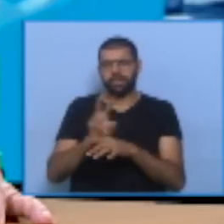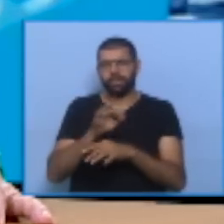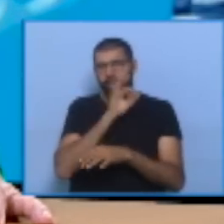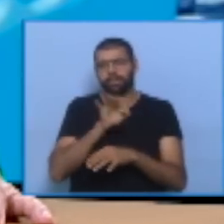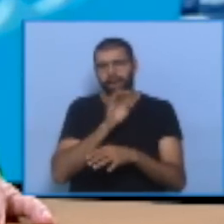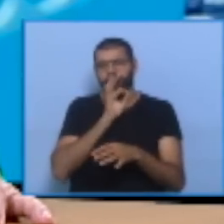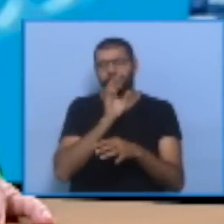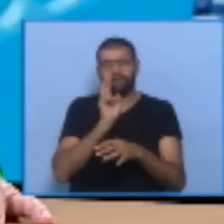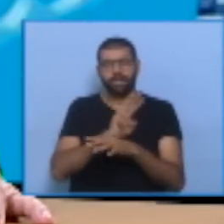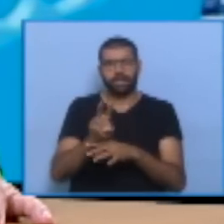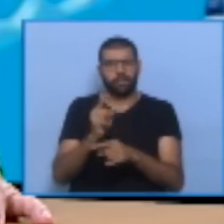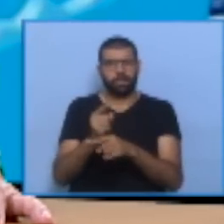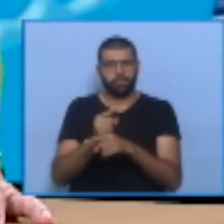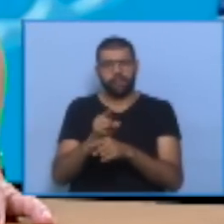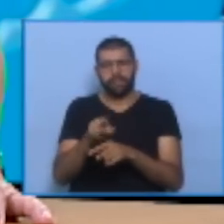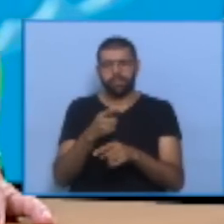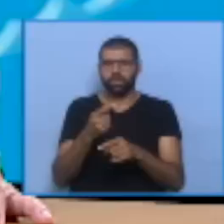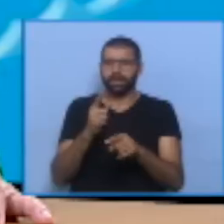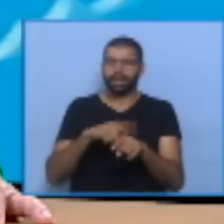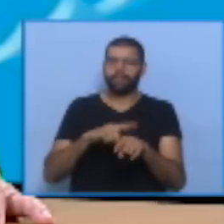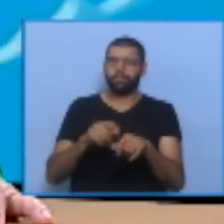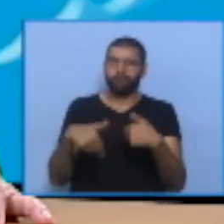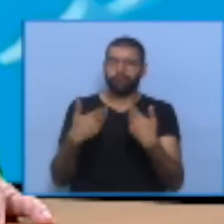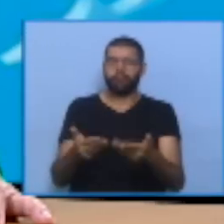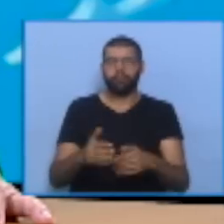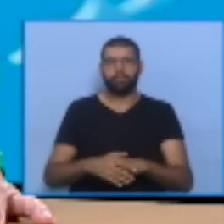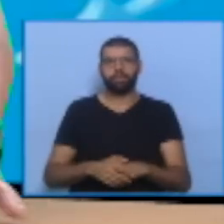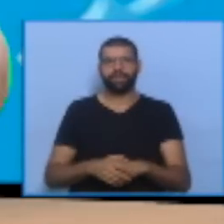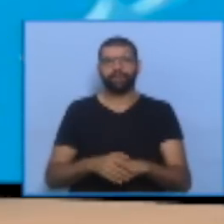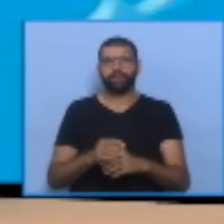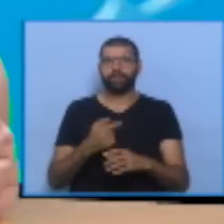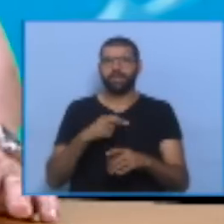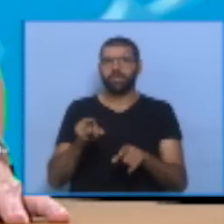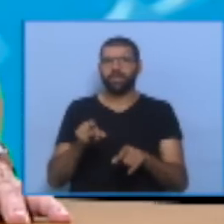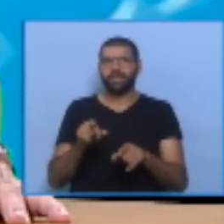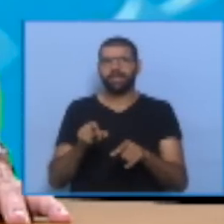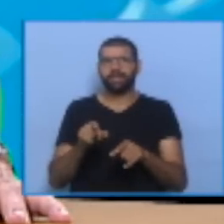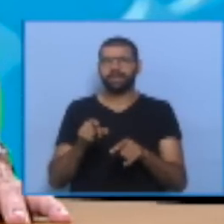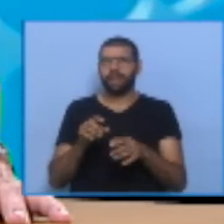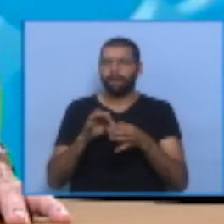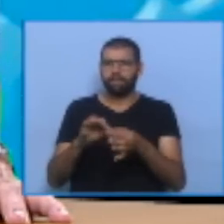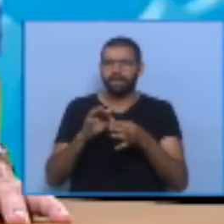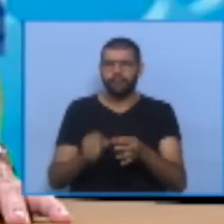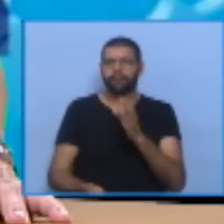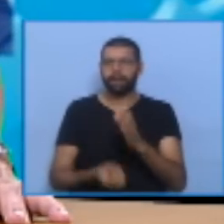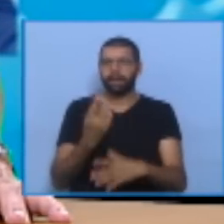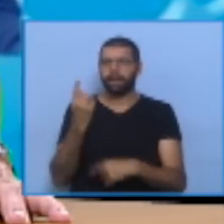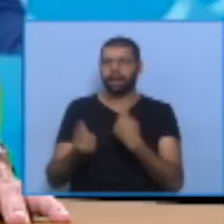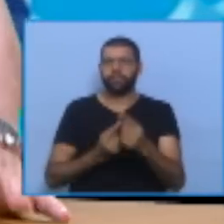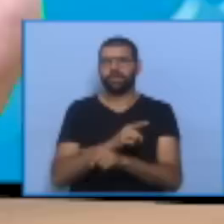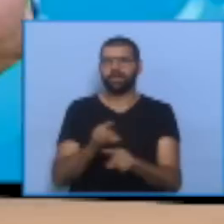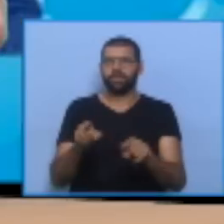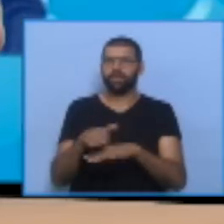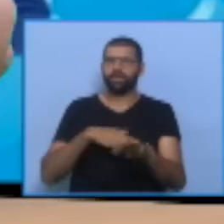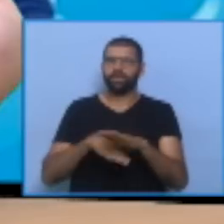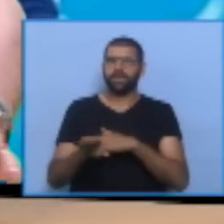nessa visita que fazemos, nesse bocadinho que damos de nós próprios, que criamos estes laços de amizade e, por vezes, eles